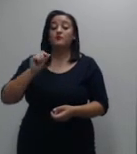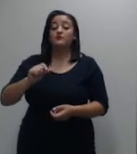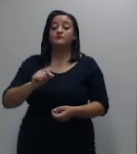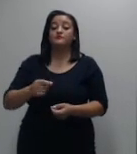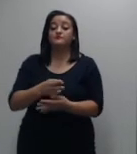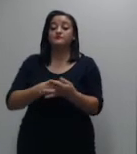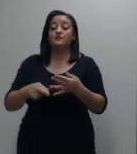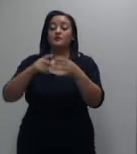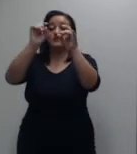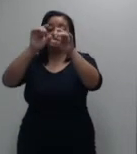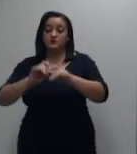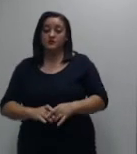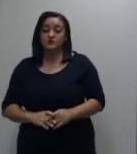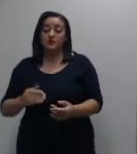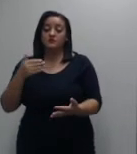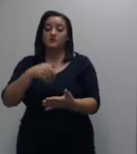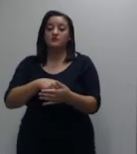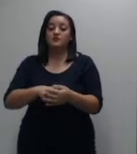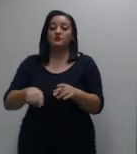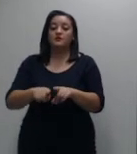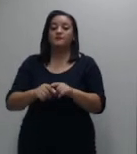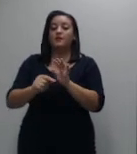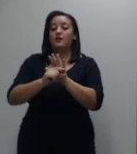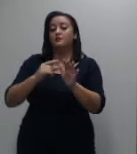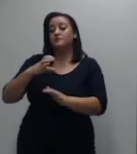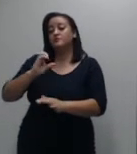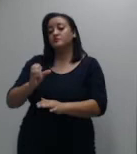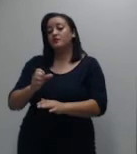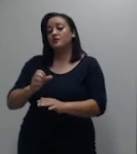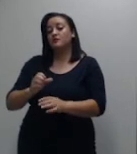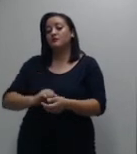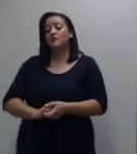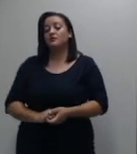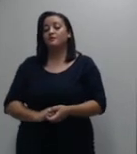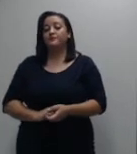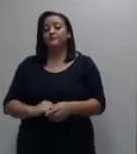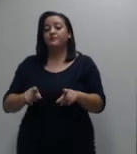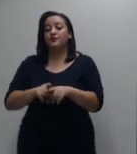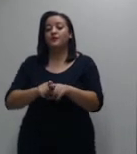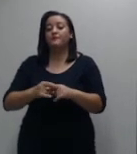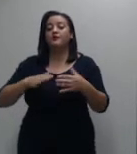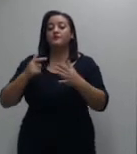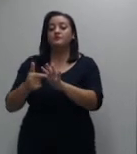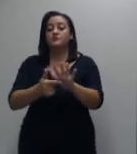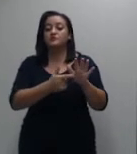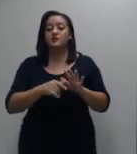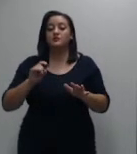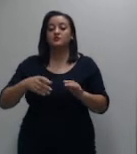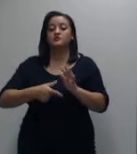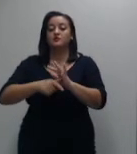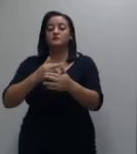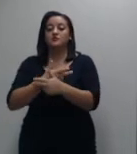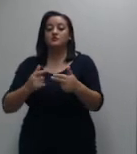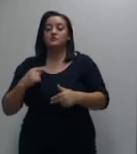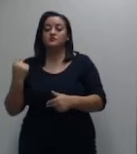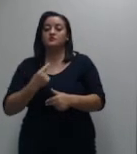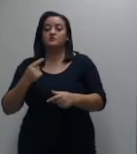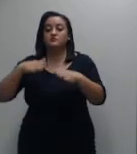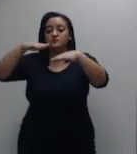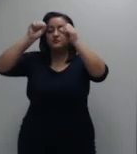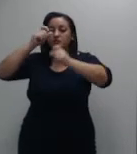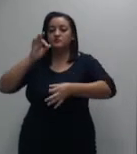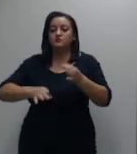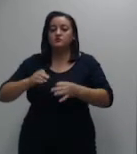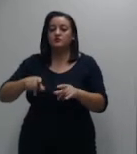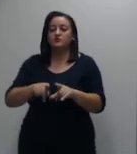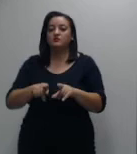pessoal sequer foi interposto pela alínea C do permissivo constitucional foram indicados apenas que descendentes do lado tribunal de justiça e